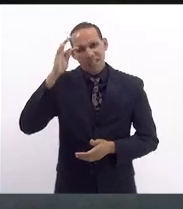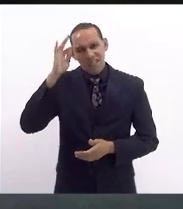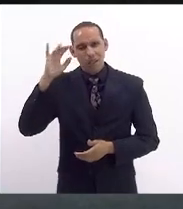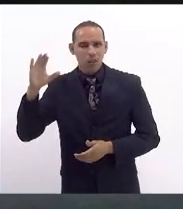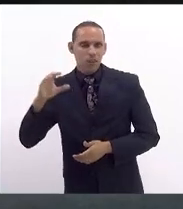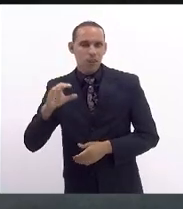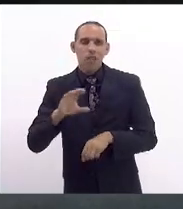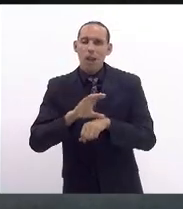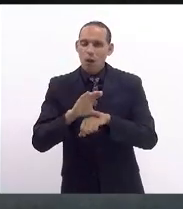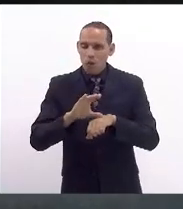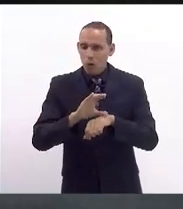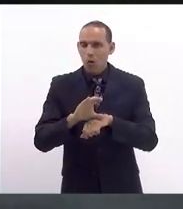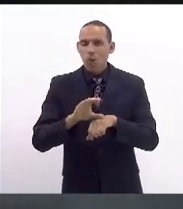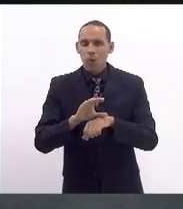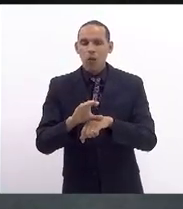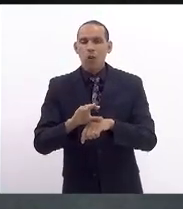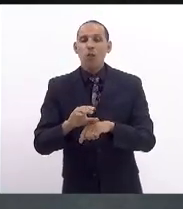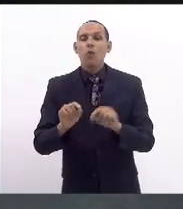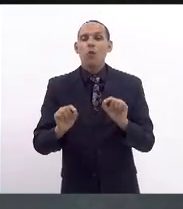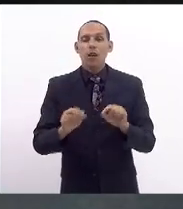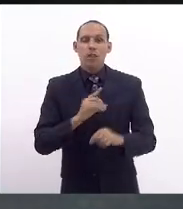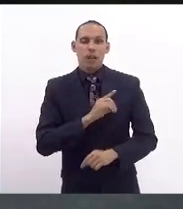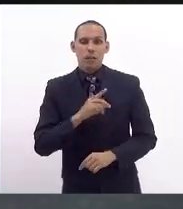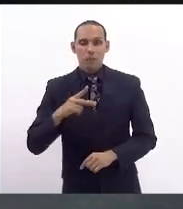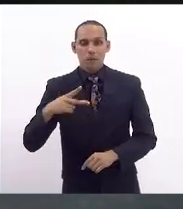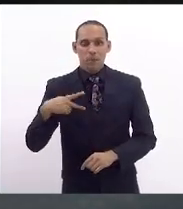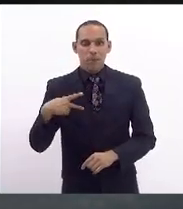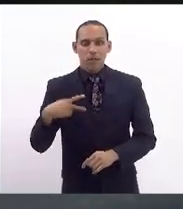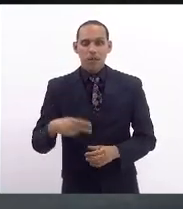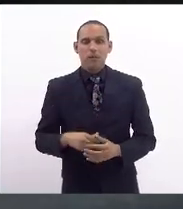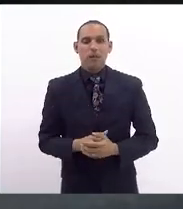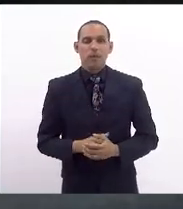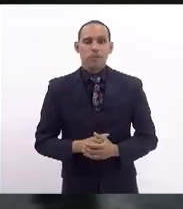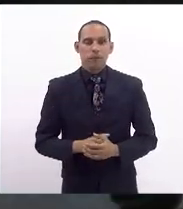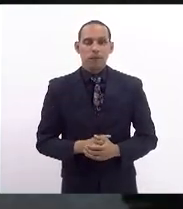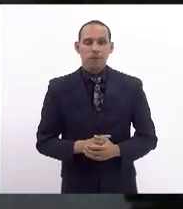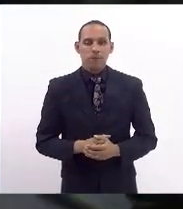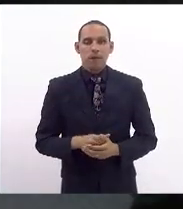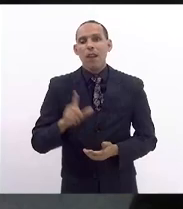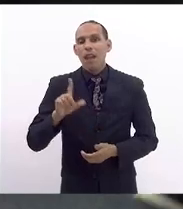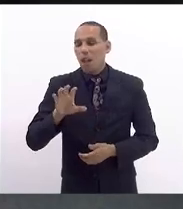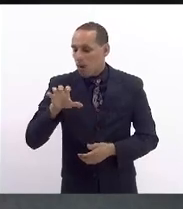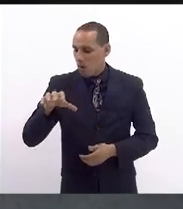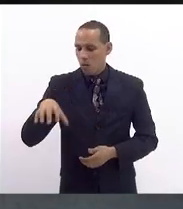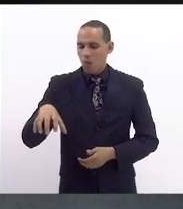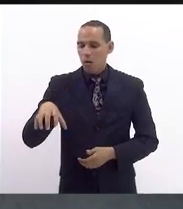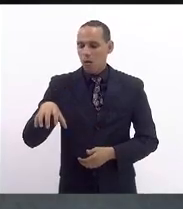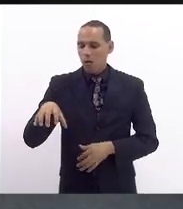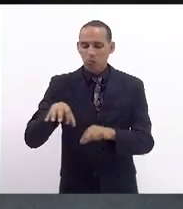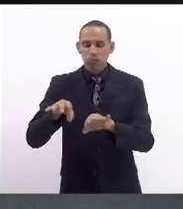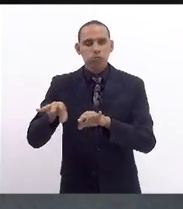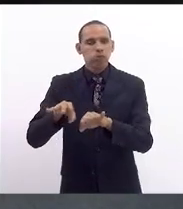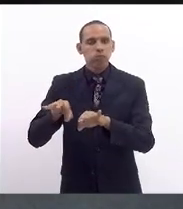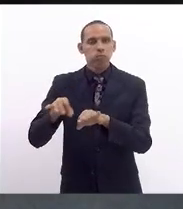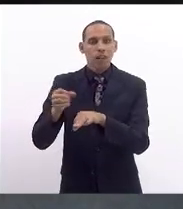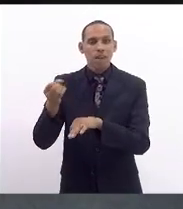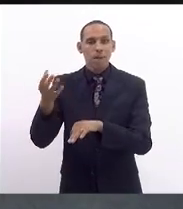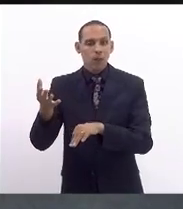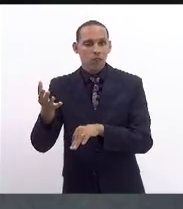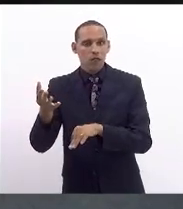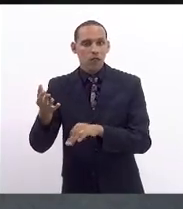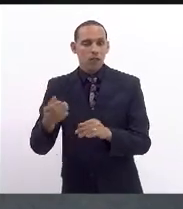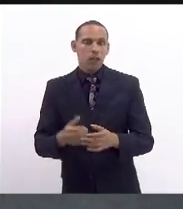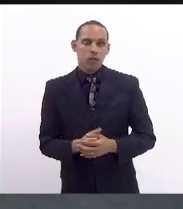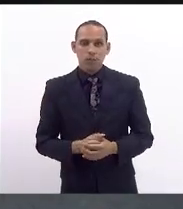constitucional que a Defensoria Pública é um órgão de Controle externo